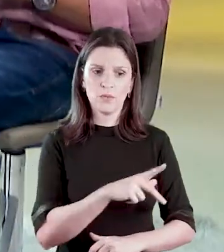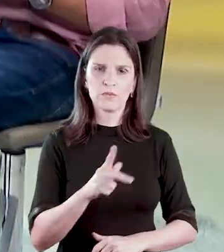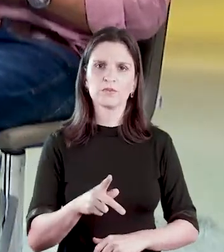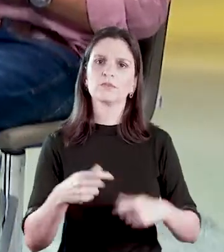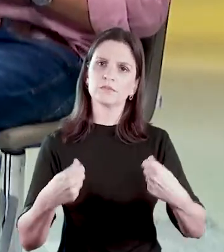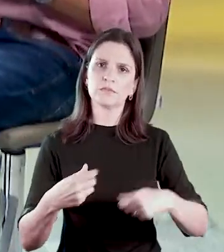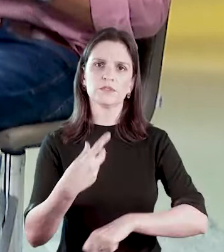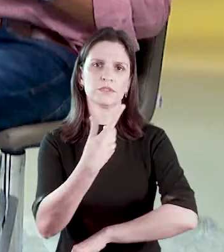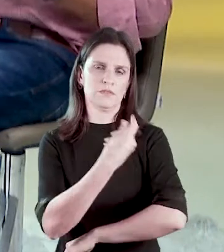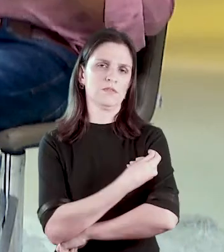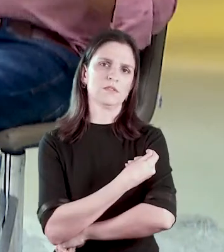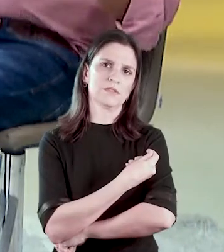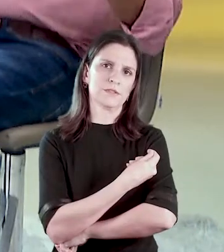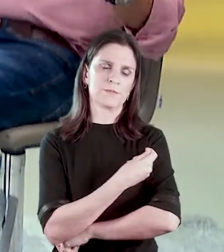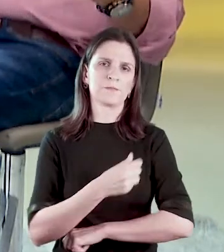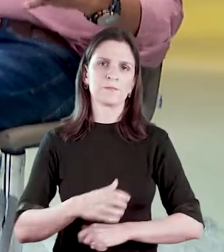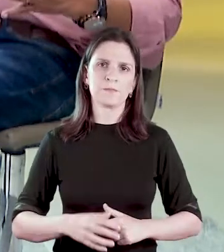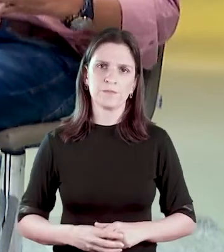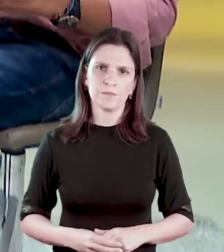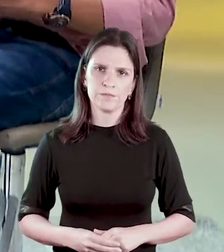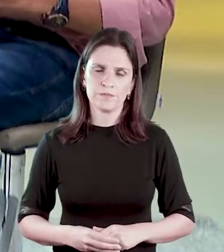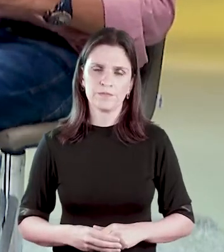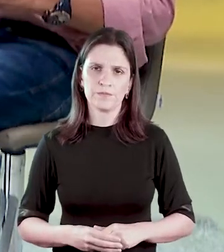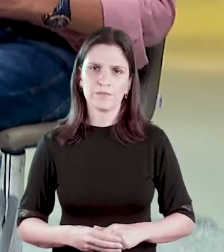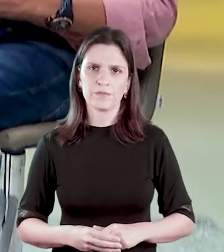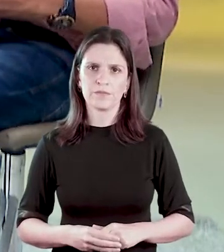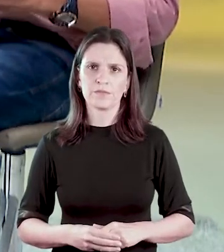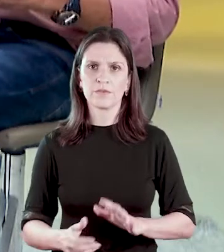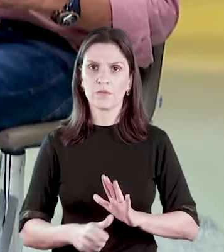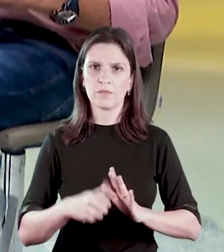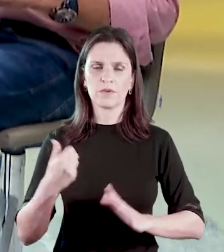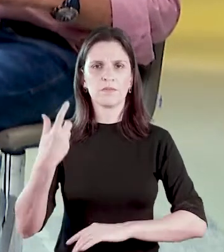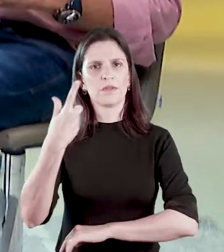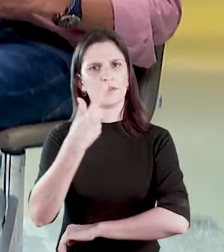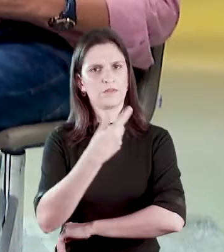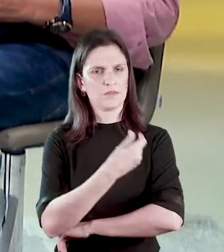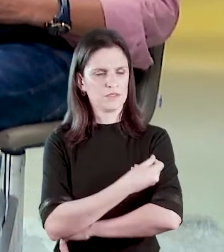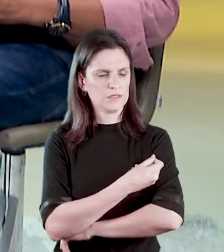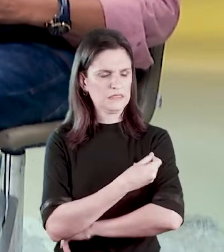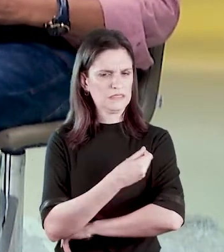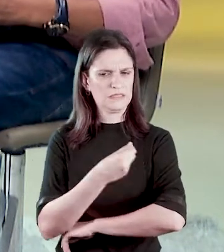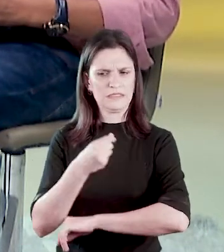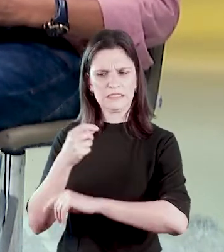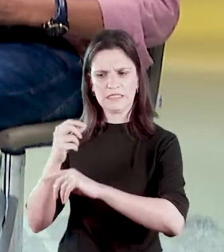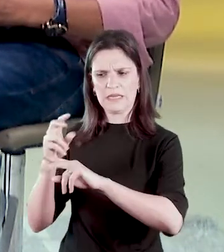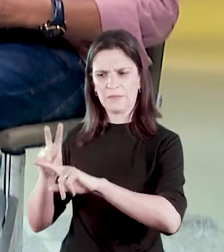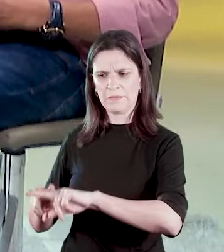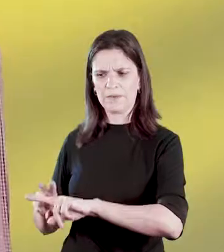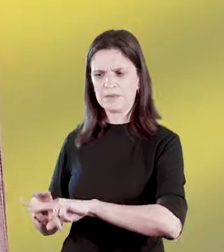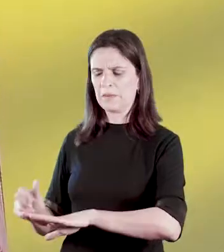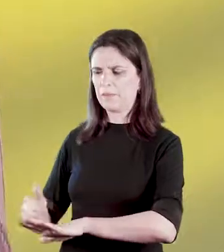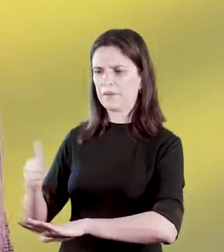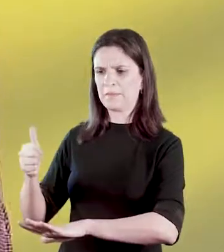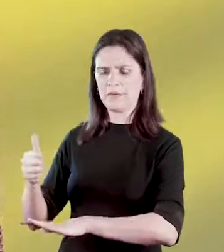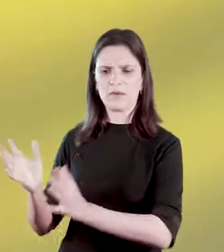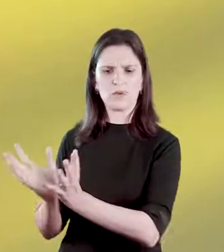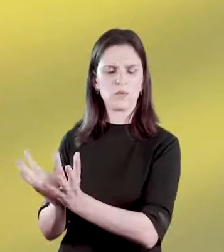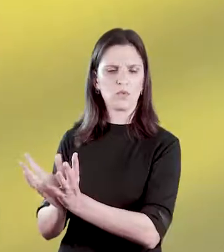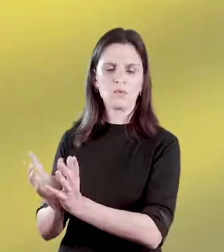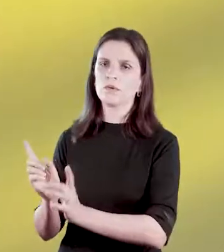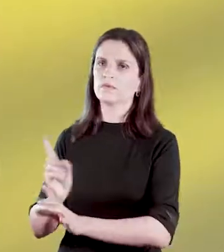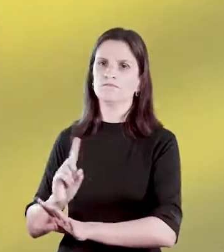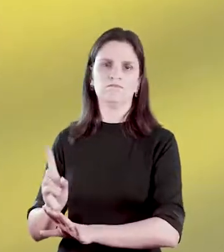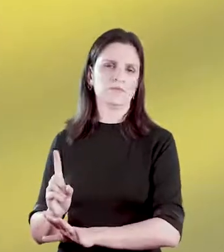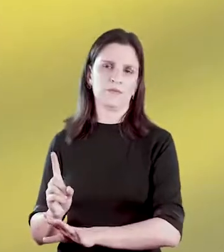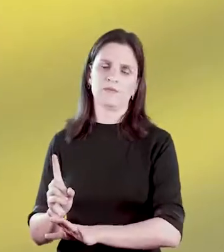levantada essa semana e em que diziam que primeiro ia vacinar os presidiários primeiro tem que